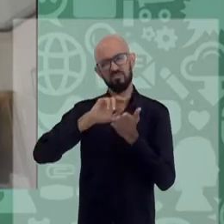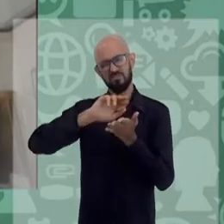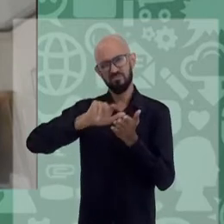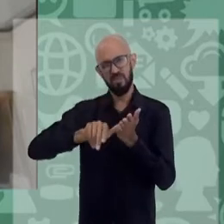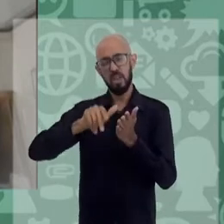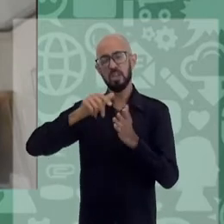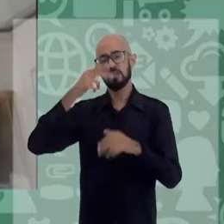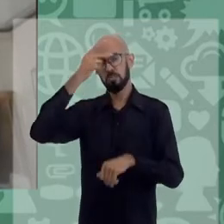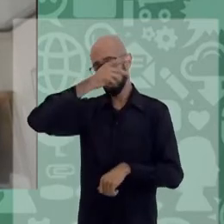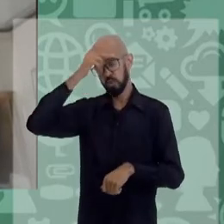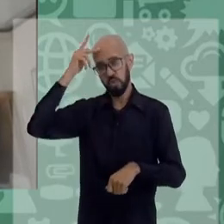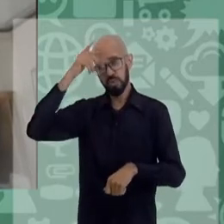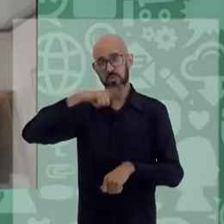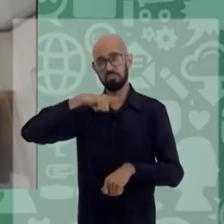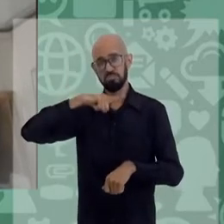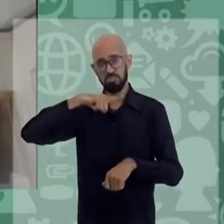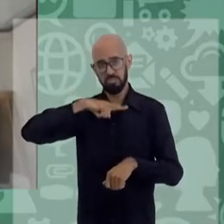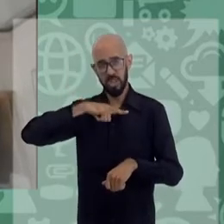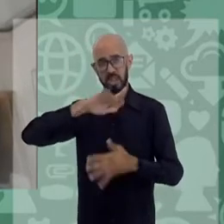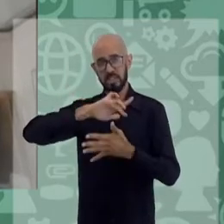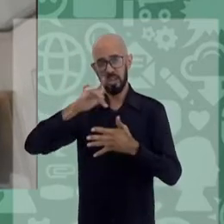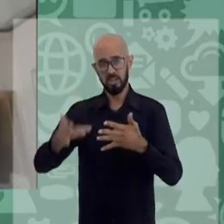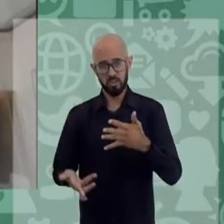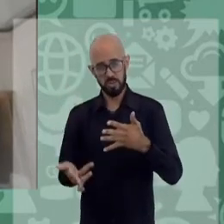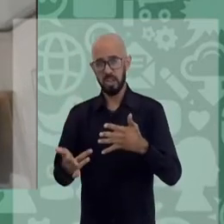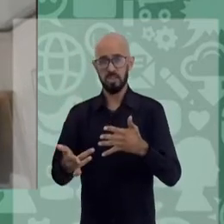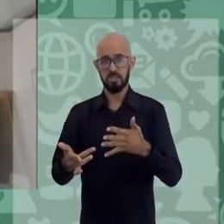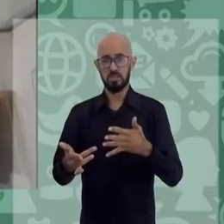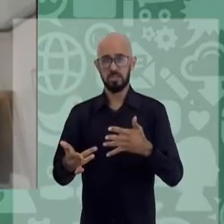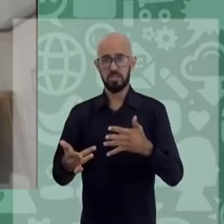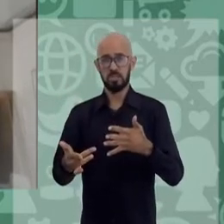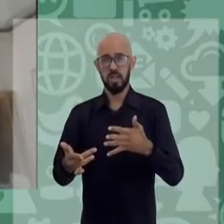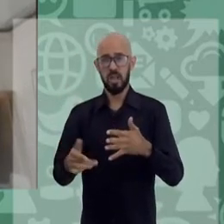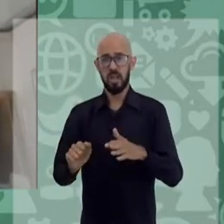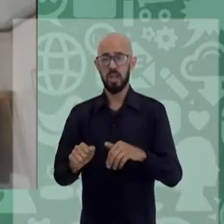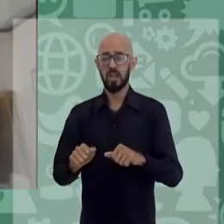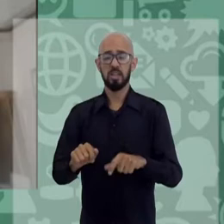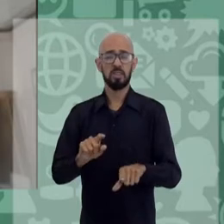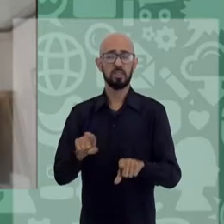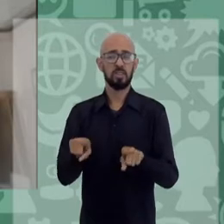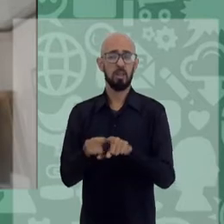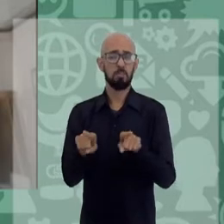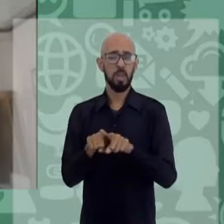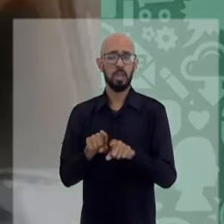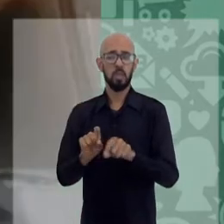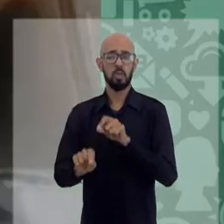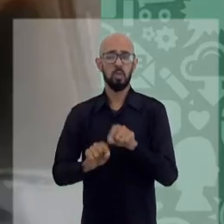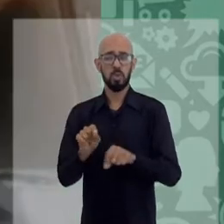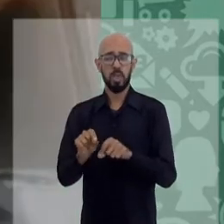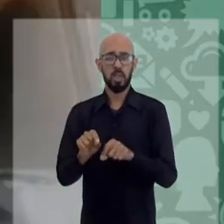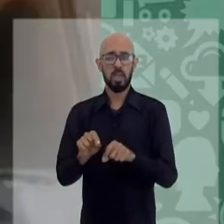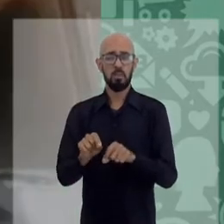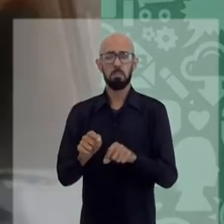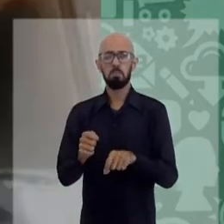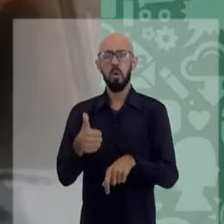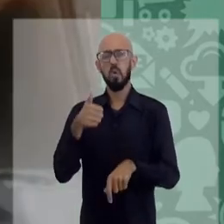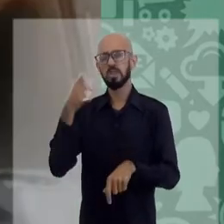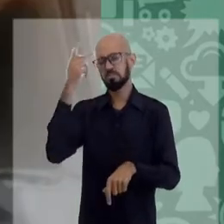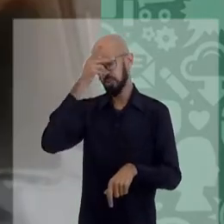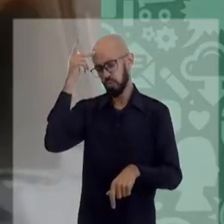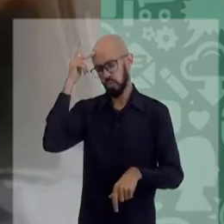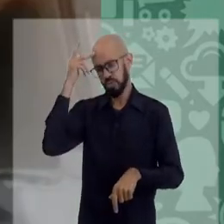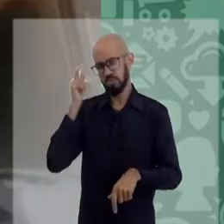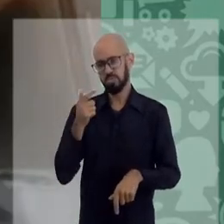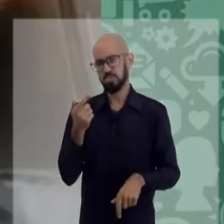hoje, praticamente todas, têm suas redes sociais. Quer dizer, praticamente, hoje, uma minoria